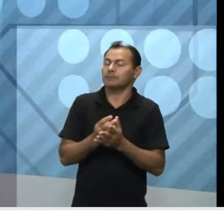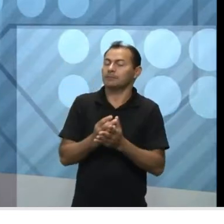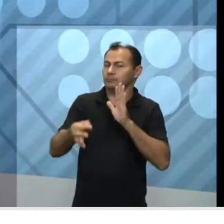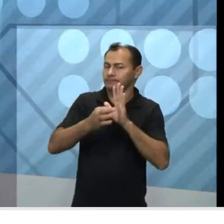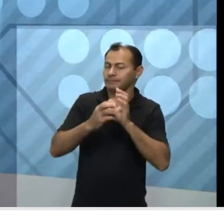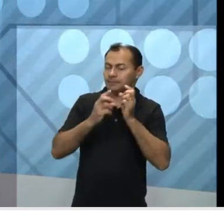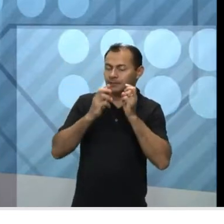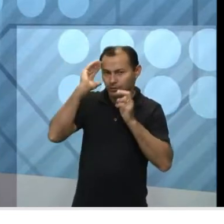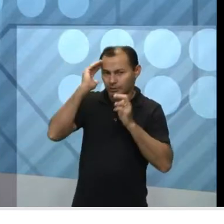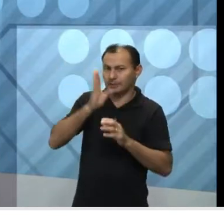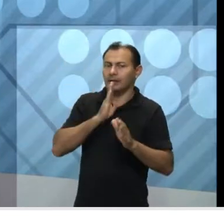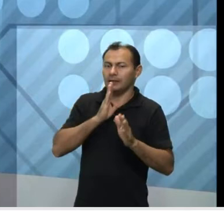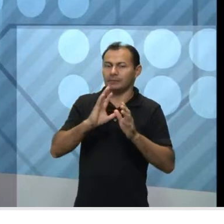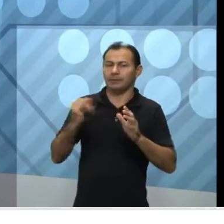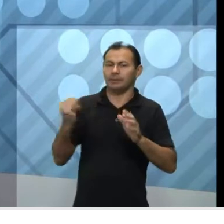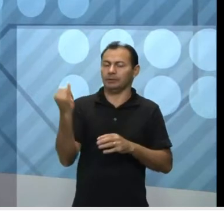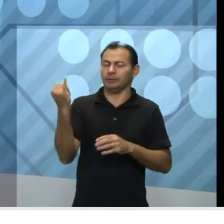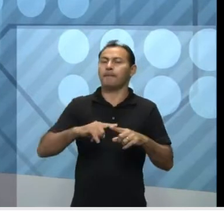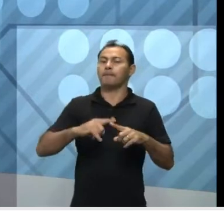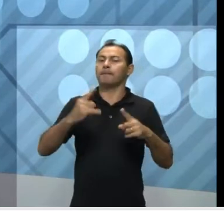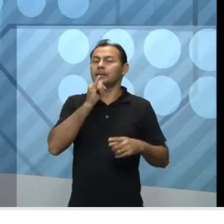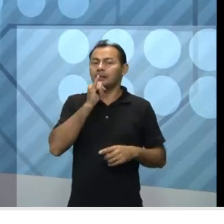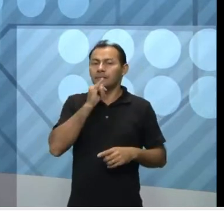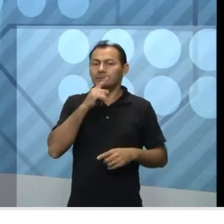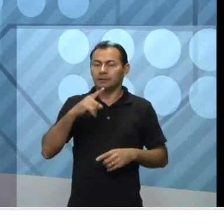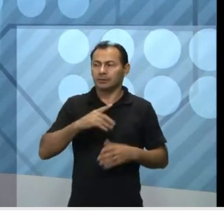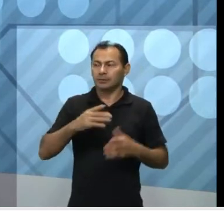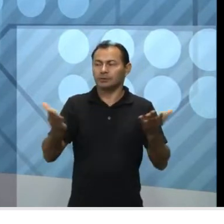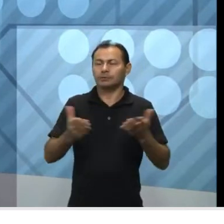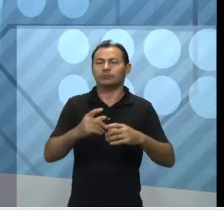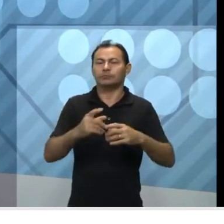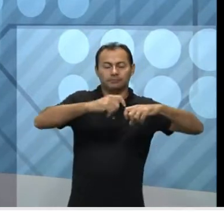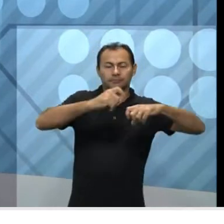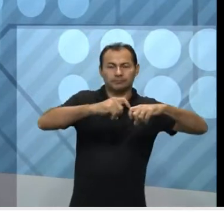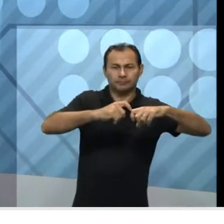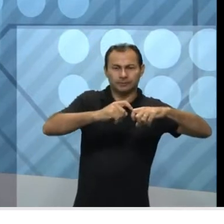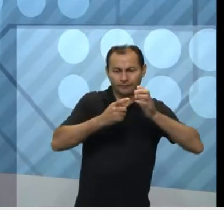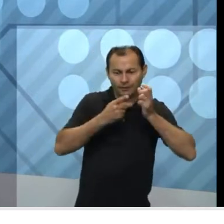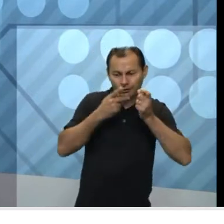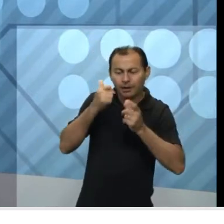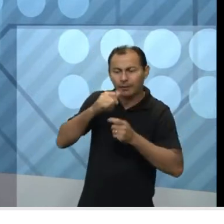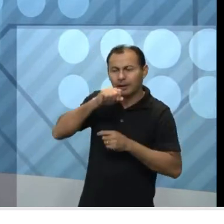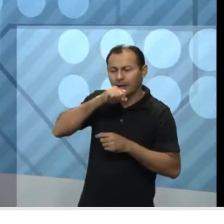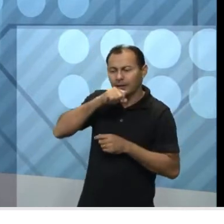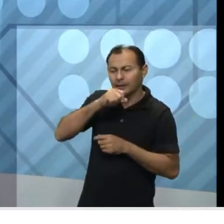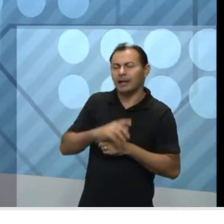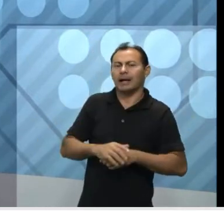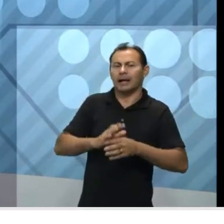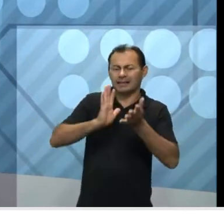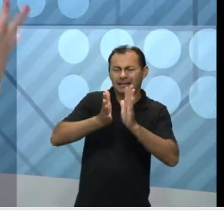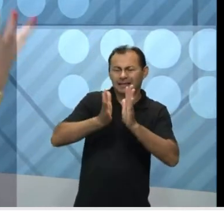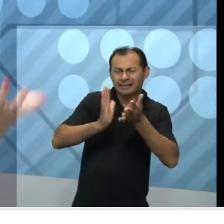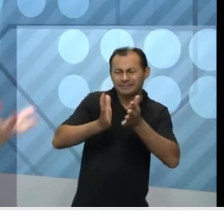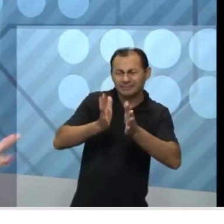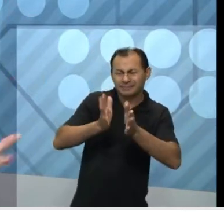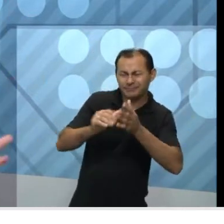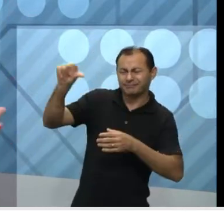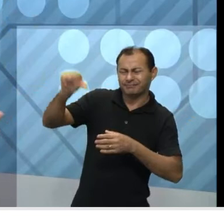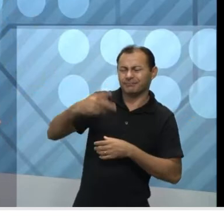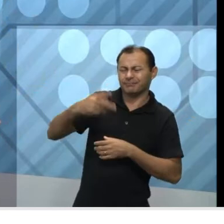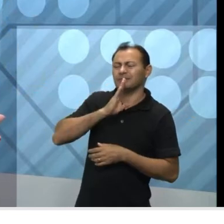que nós temos aqui, é um médico que achava que a Libras era prejudicial e a questão da educação, já que diz que faz